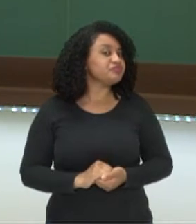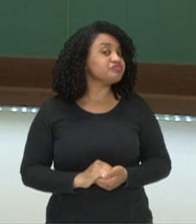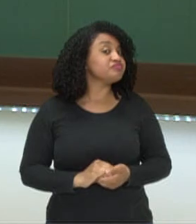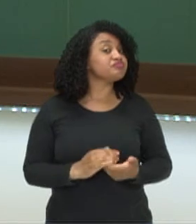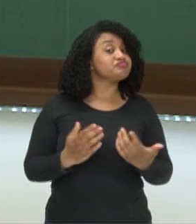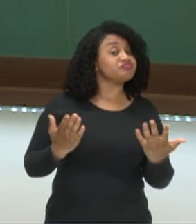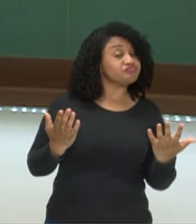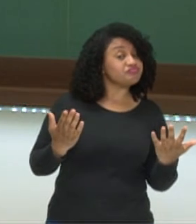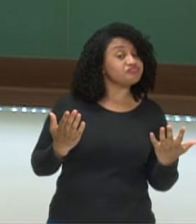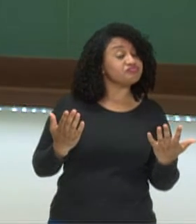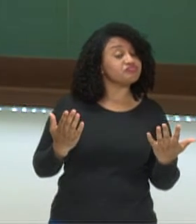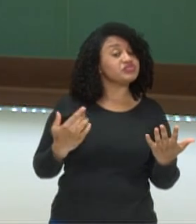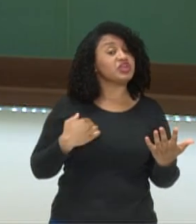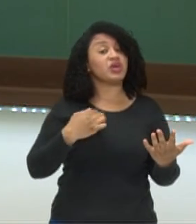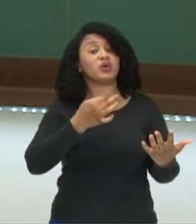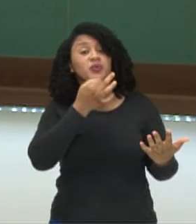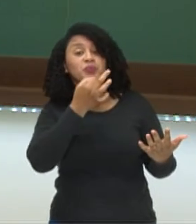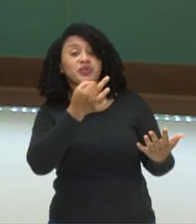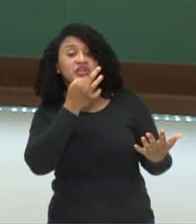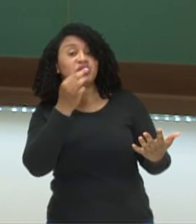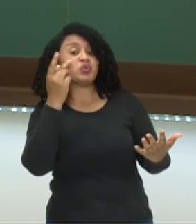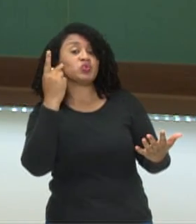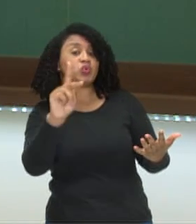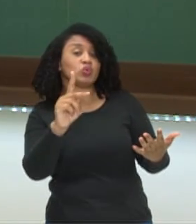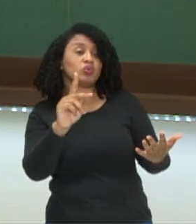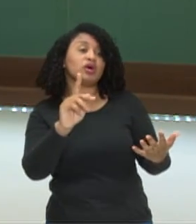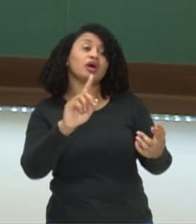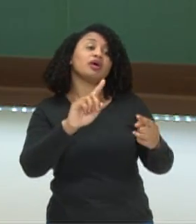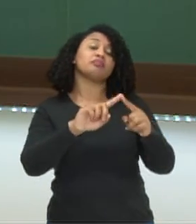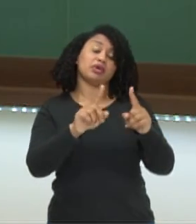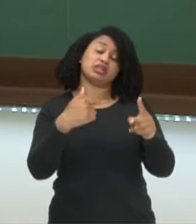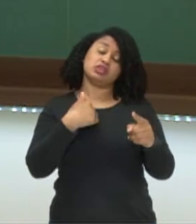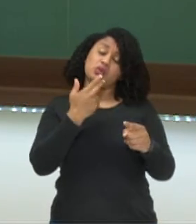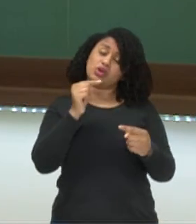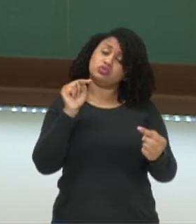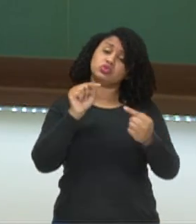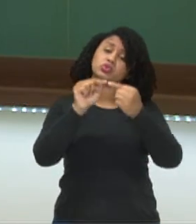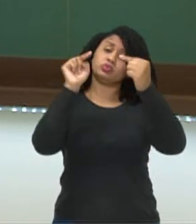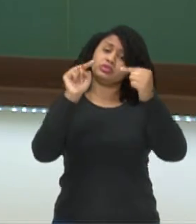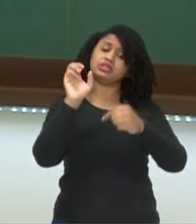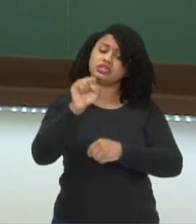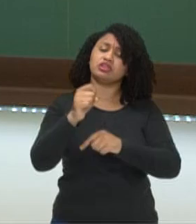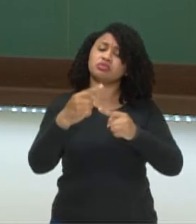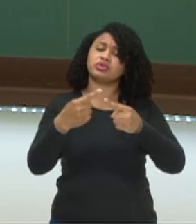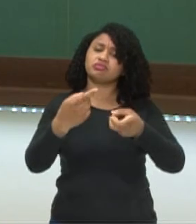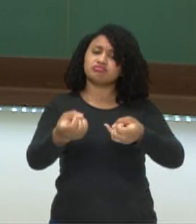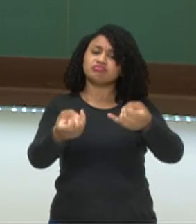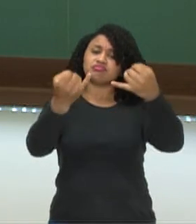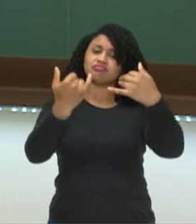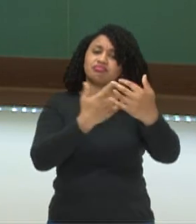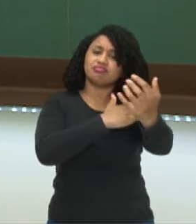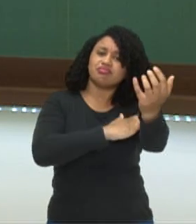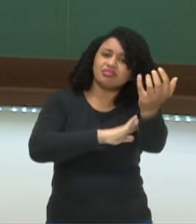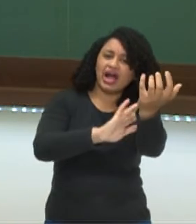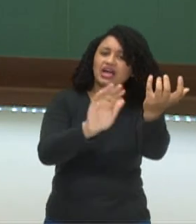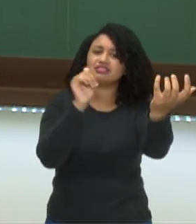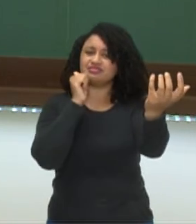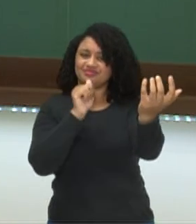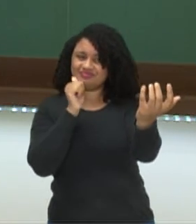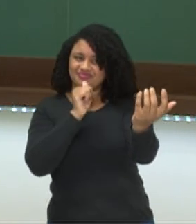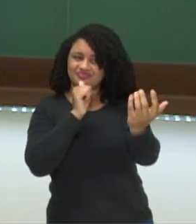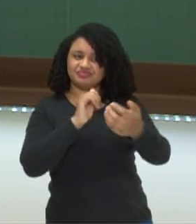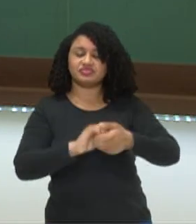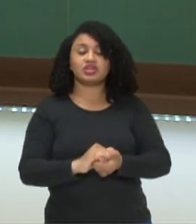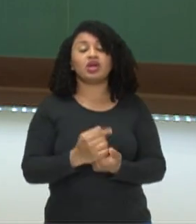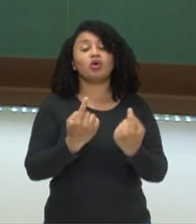Gosto e opinião suas, mas eu percebo adequado, porque está dando uma boa descrição dos braços da moça. Qual